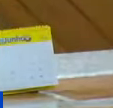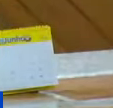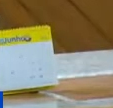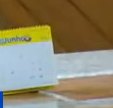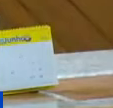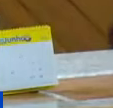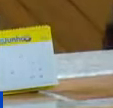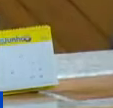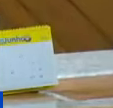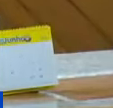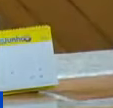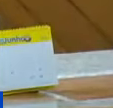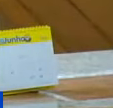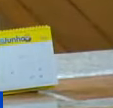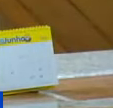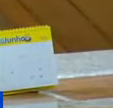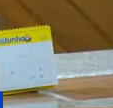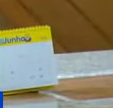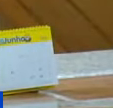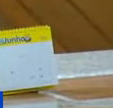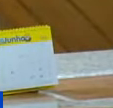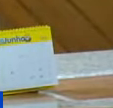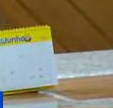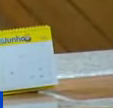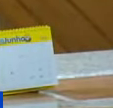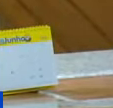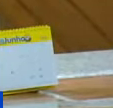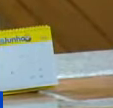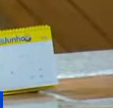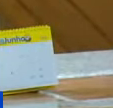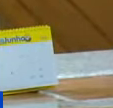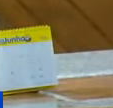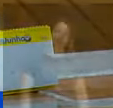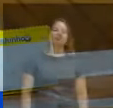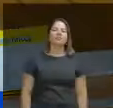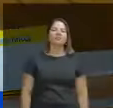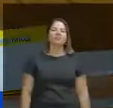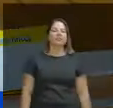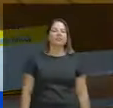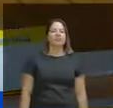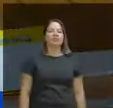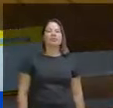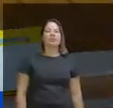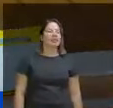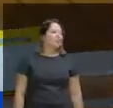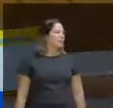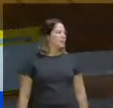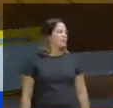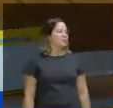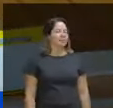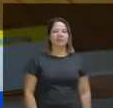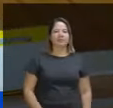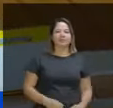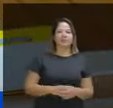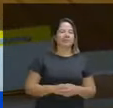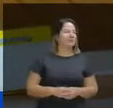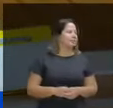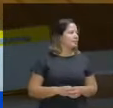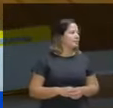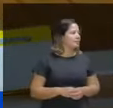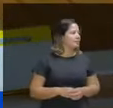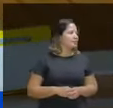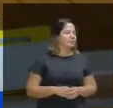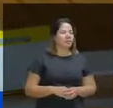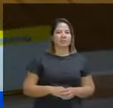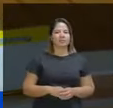todo o trabalho, claro, que ela desempenhou aqui, né, na Corte Eleitoral, os processos judiciais, a